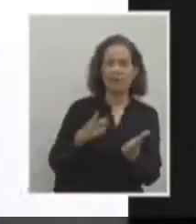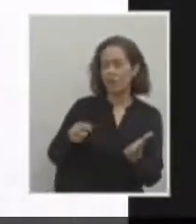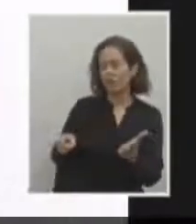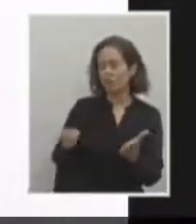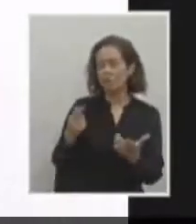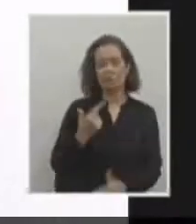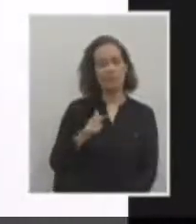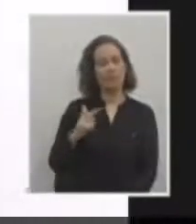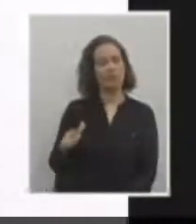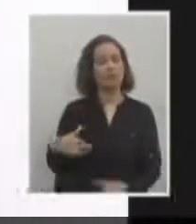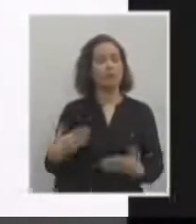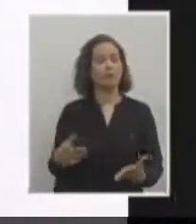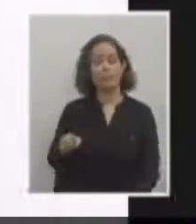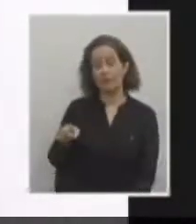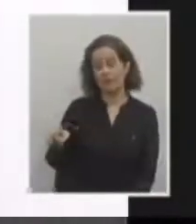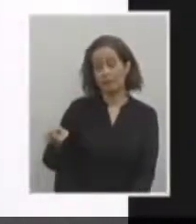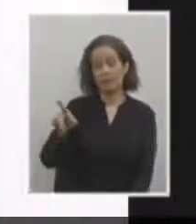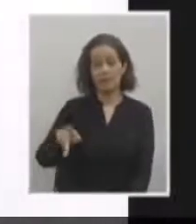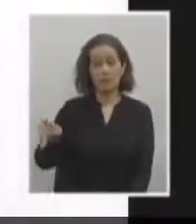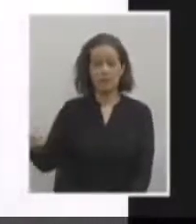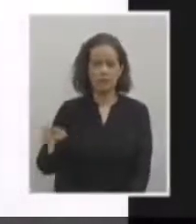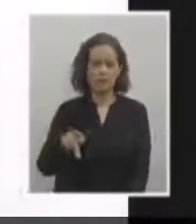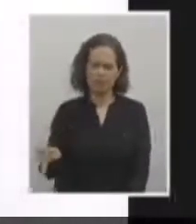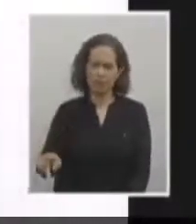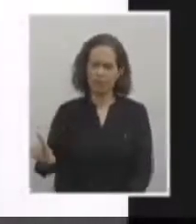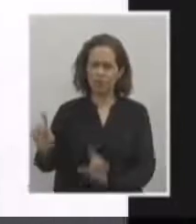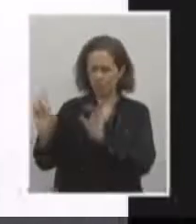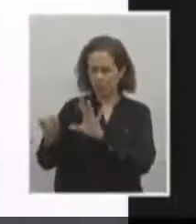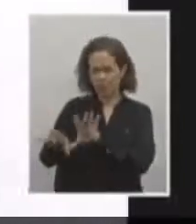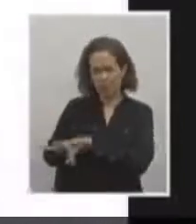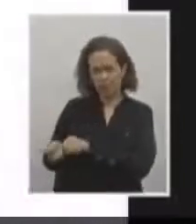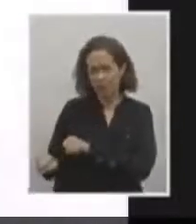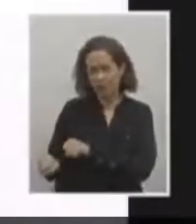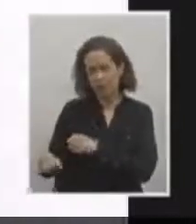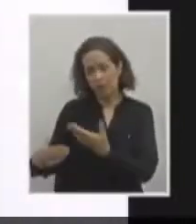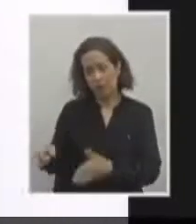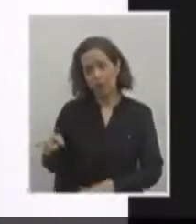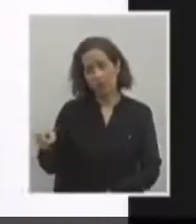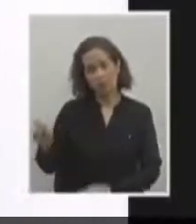professor, ele tem a formação especializada? Ele pode ser um professor de apoio.